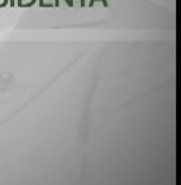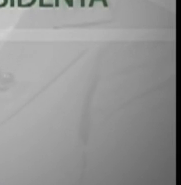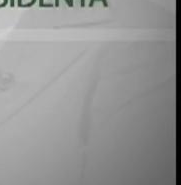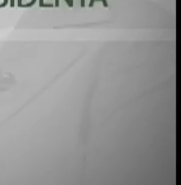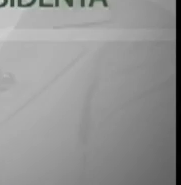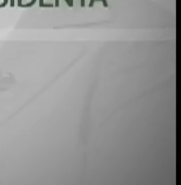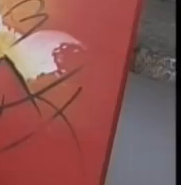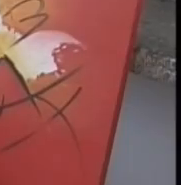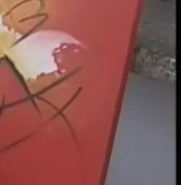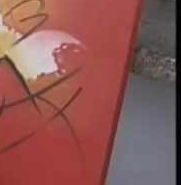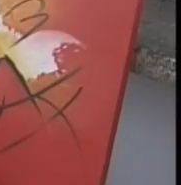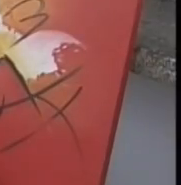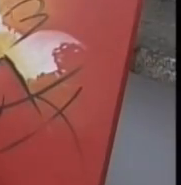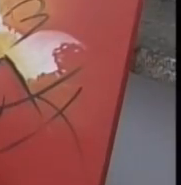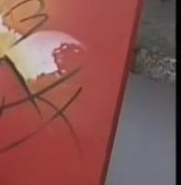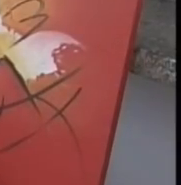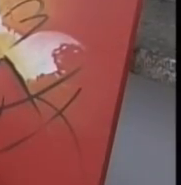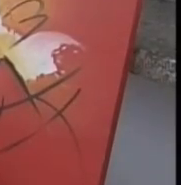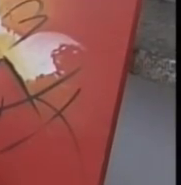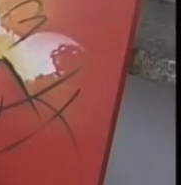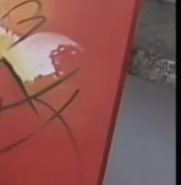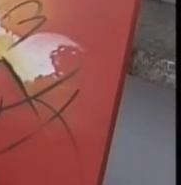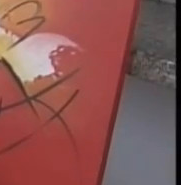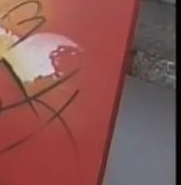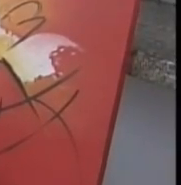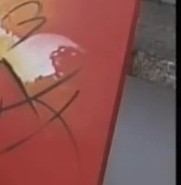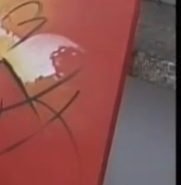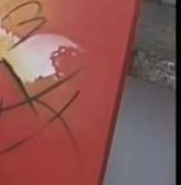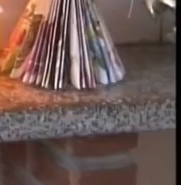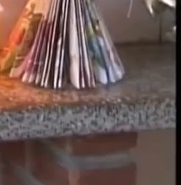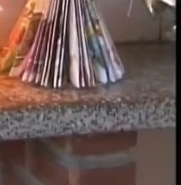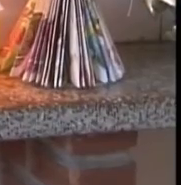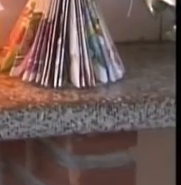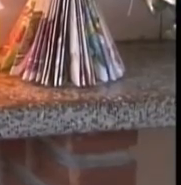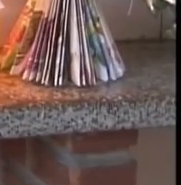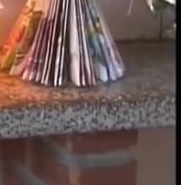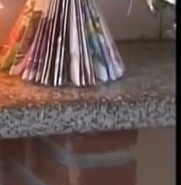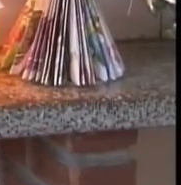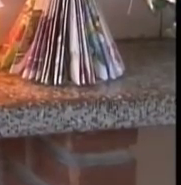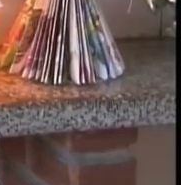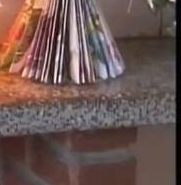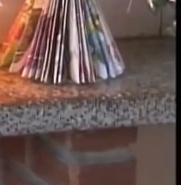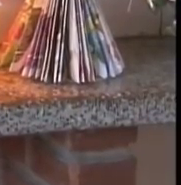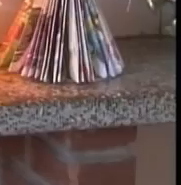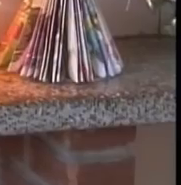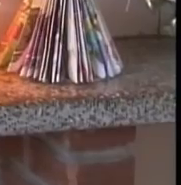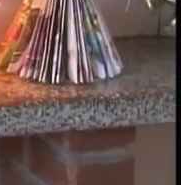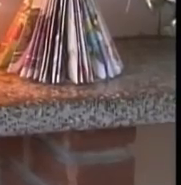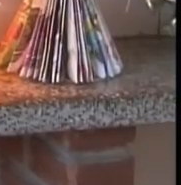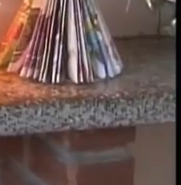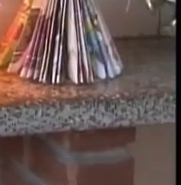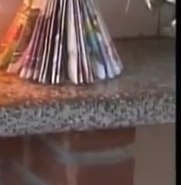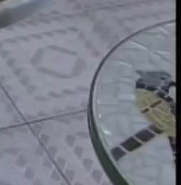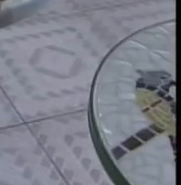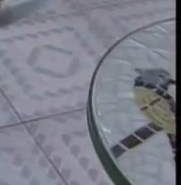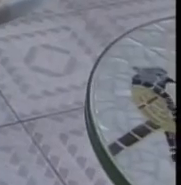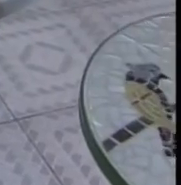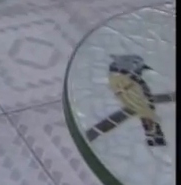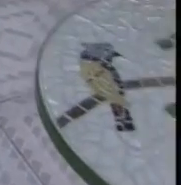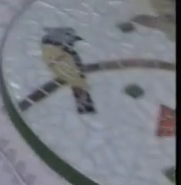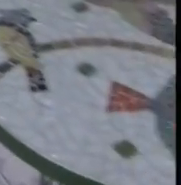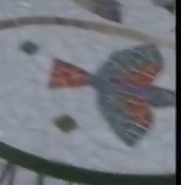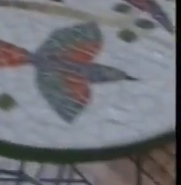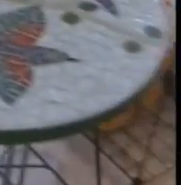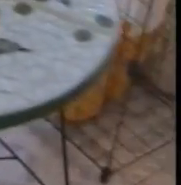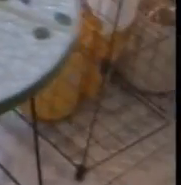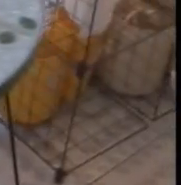como foi. A exposição estava montada no mesmo local da cerimônia de celebração do Natal com os catadores, na quadra